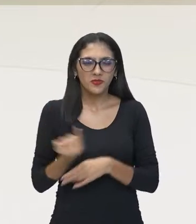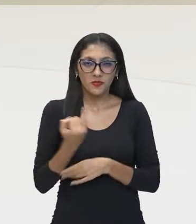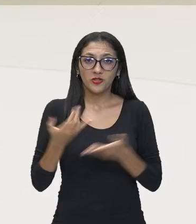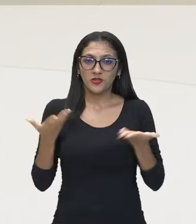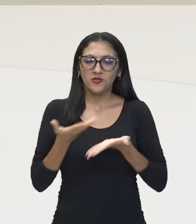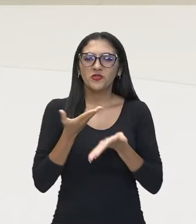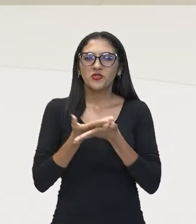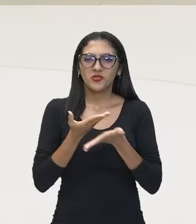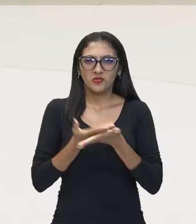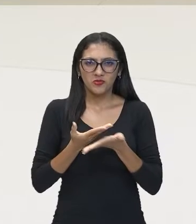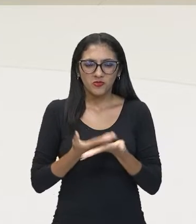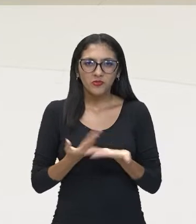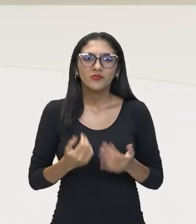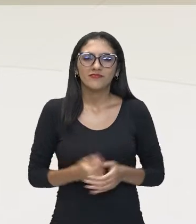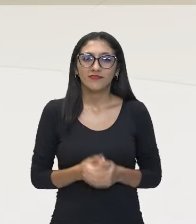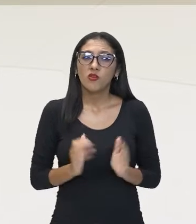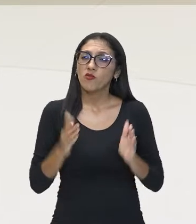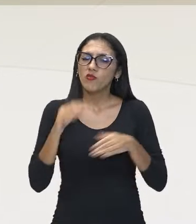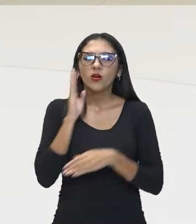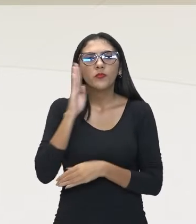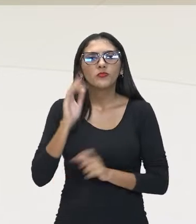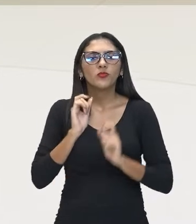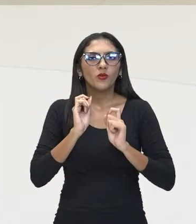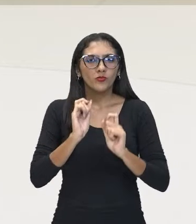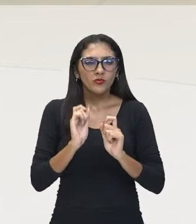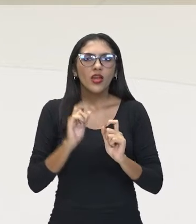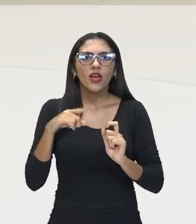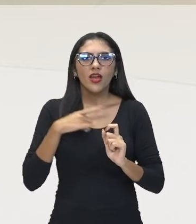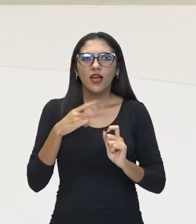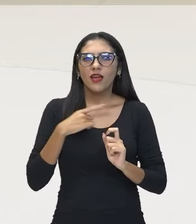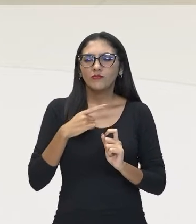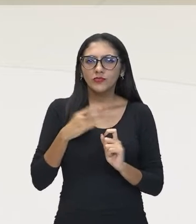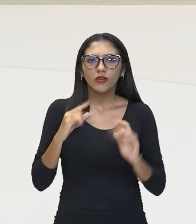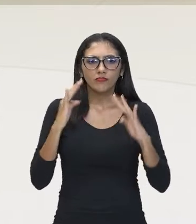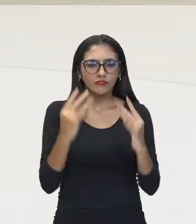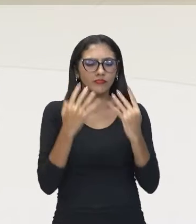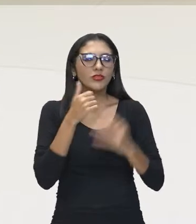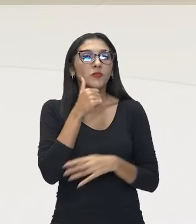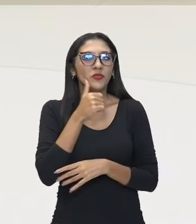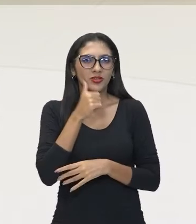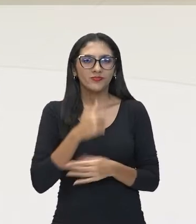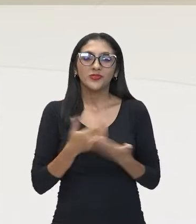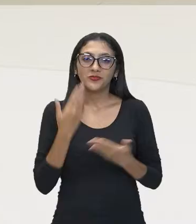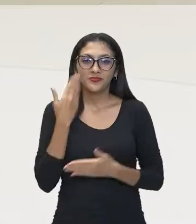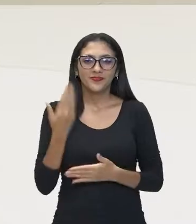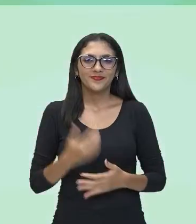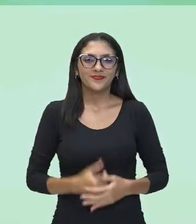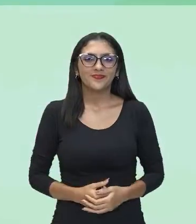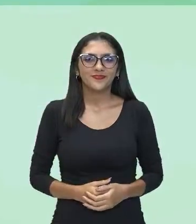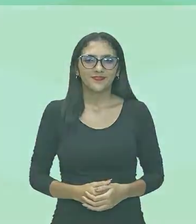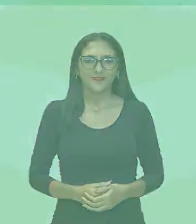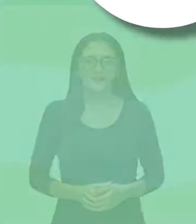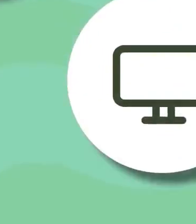de hoje, falando um pouco mais desse ativismo feminino na ciência. Então, vamos para a aula.